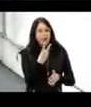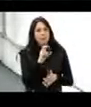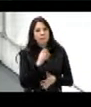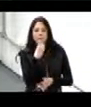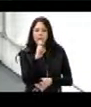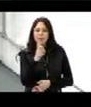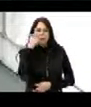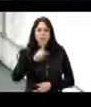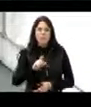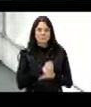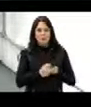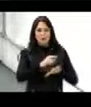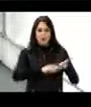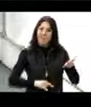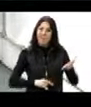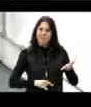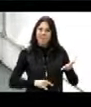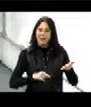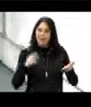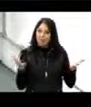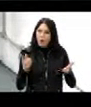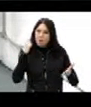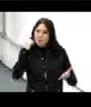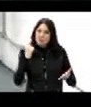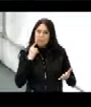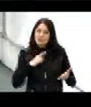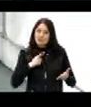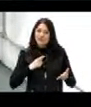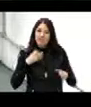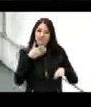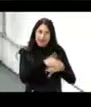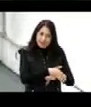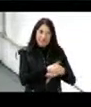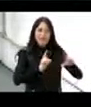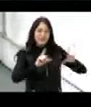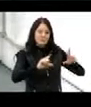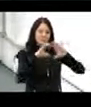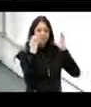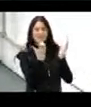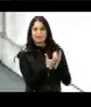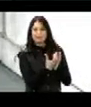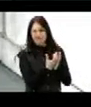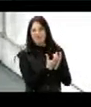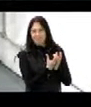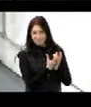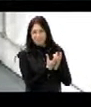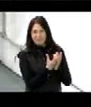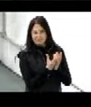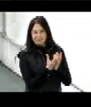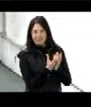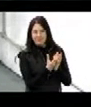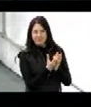têm acesso à TV Câmara através da janela de tradução e interpretação. Enfim,